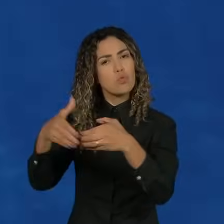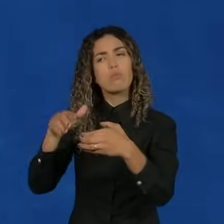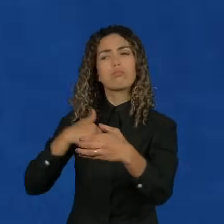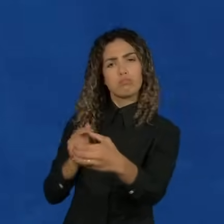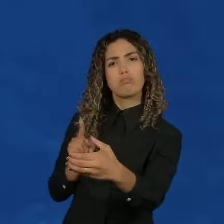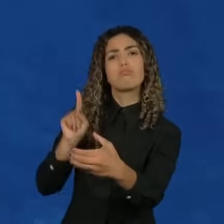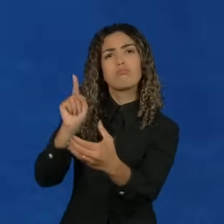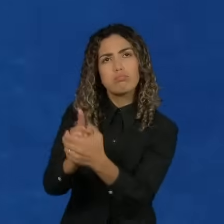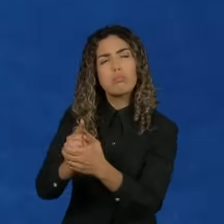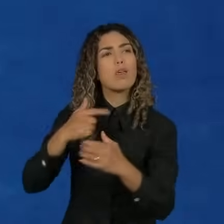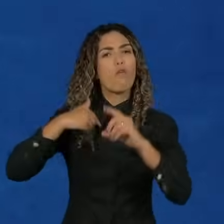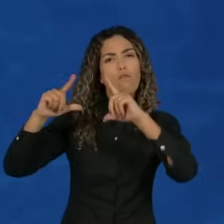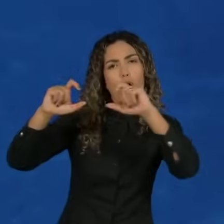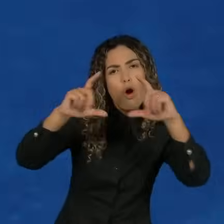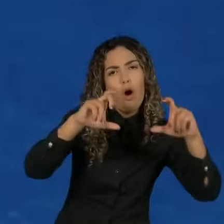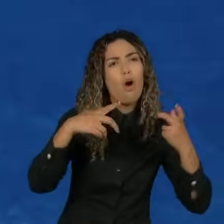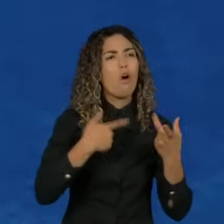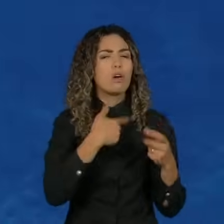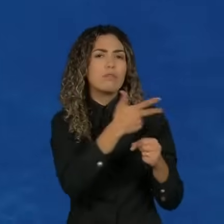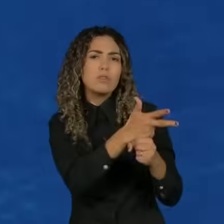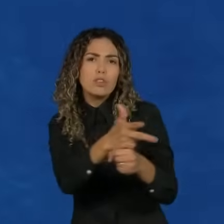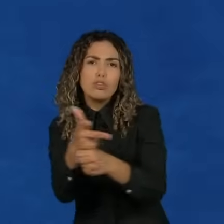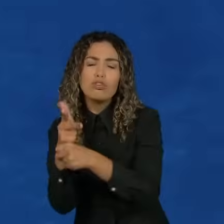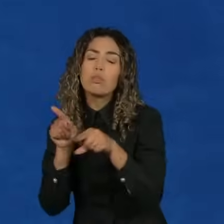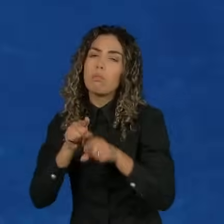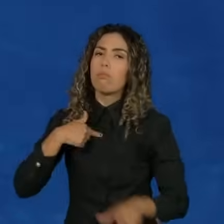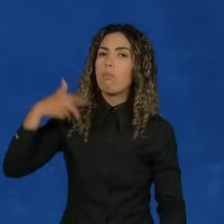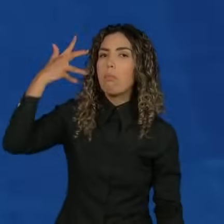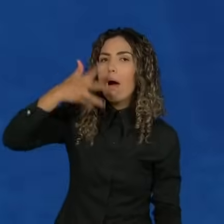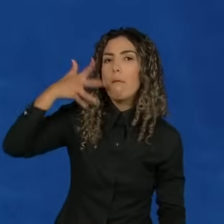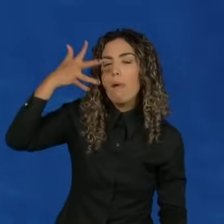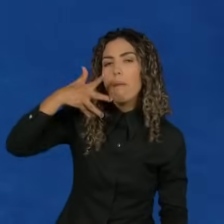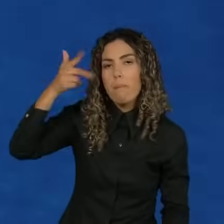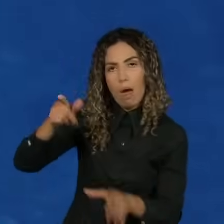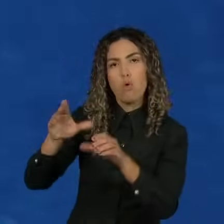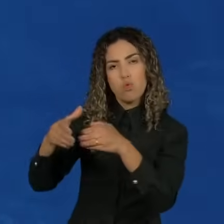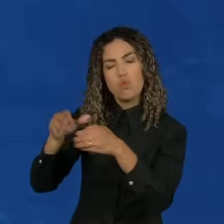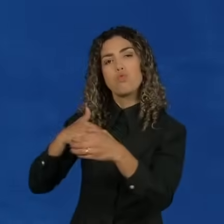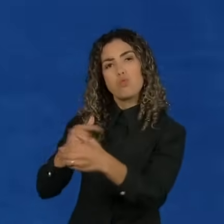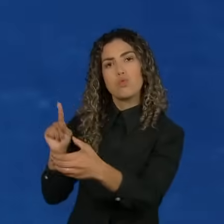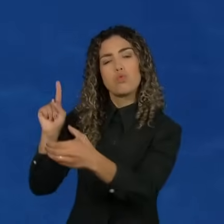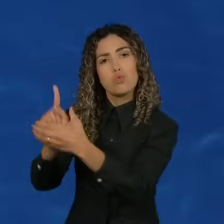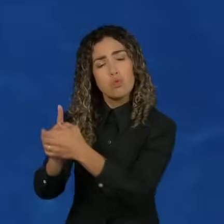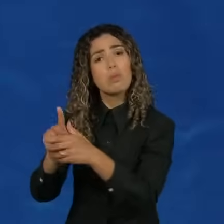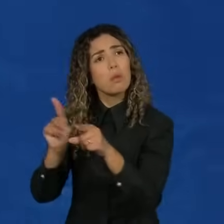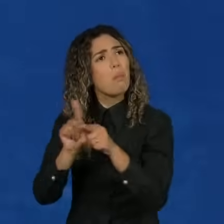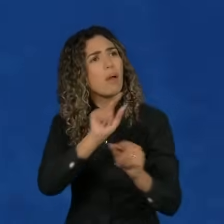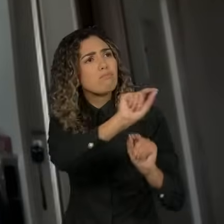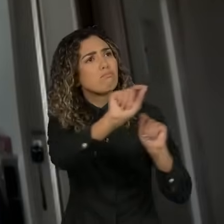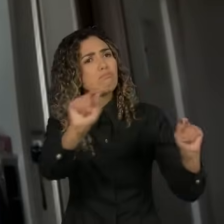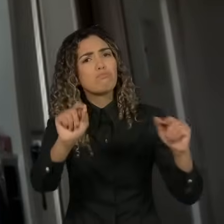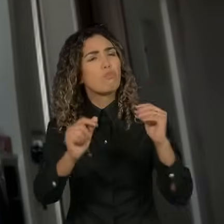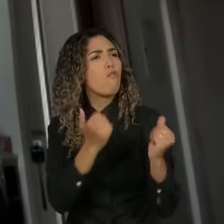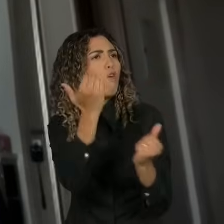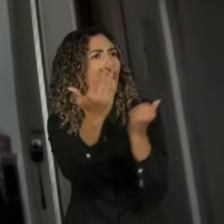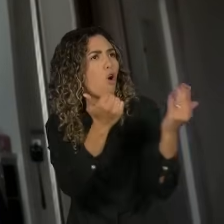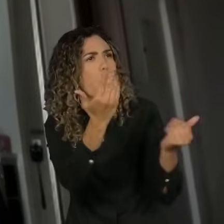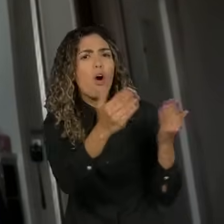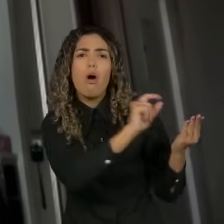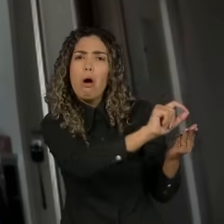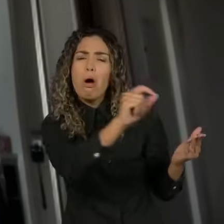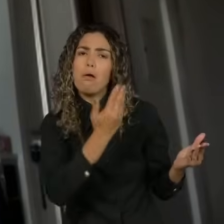fotos, vídeos, fazendo palestra na Liga também, mas também recebendo contribuições de outras mulheres para conseguir levar